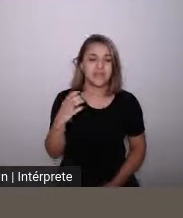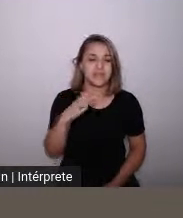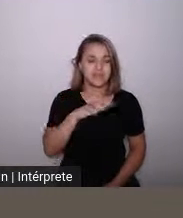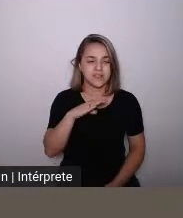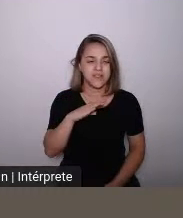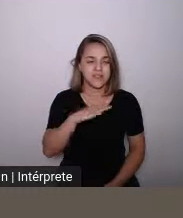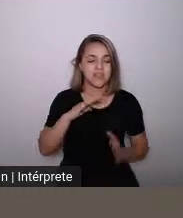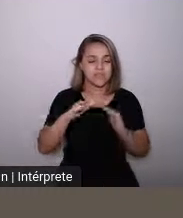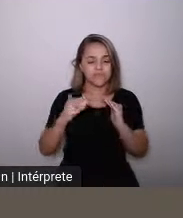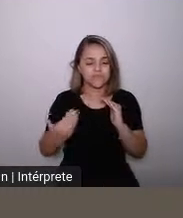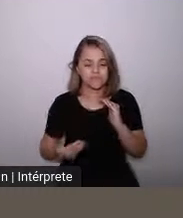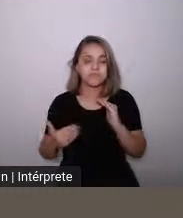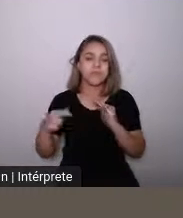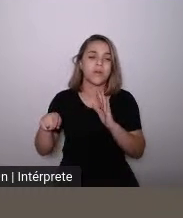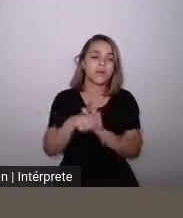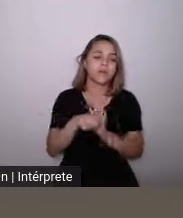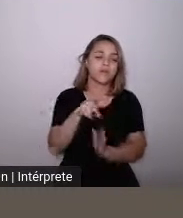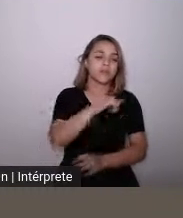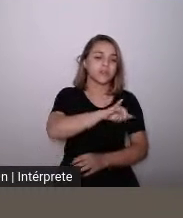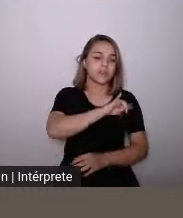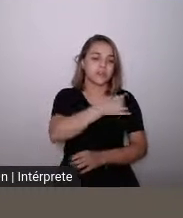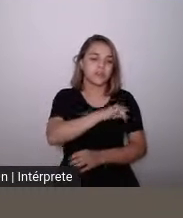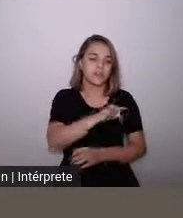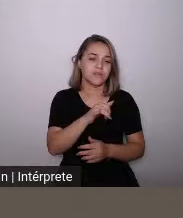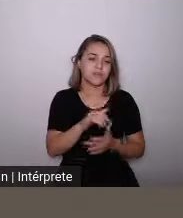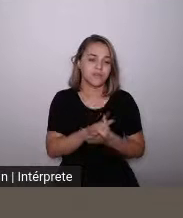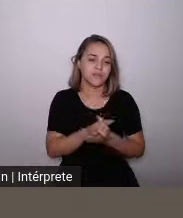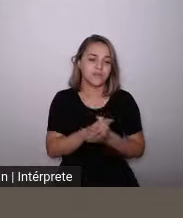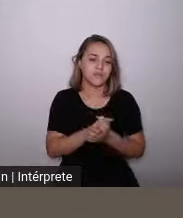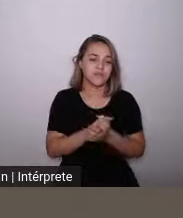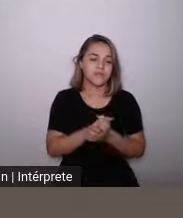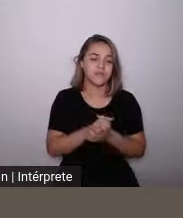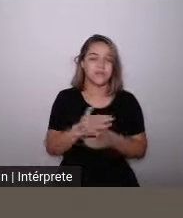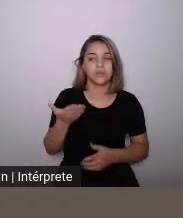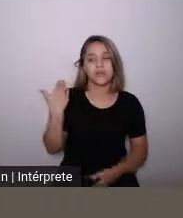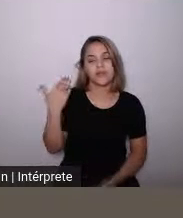Janeiro, remanescentes do Fausto, de um Fausto passado.